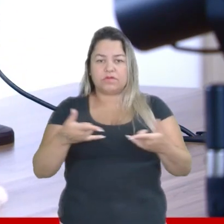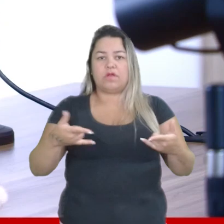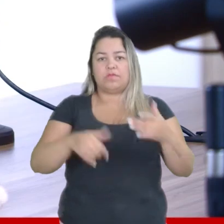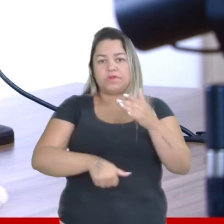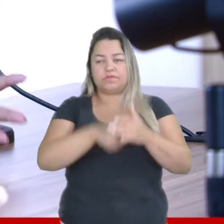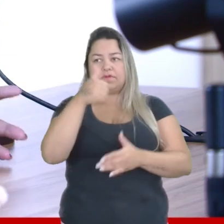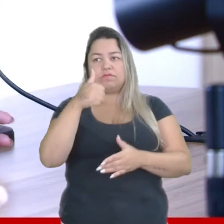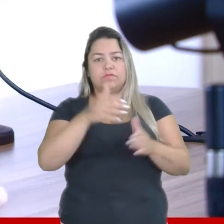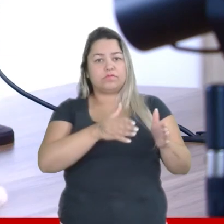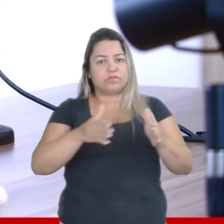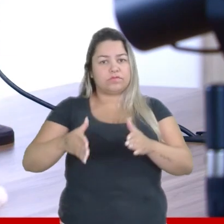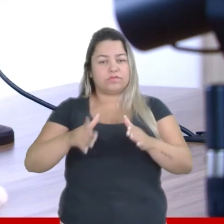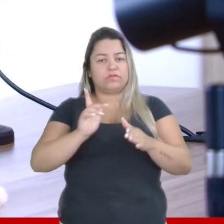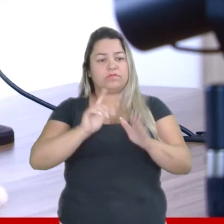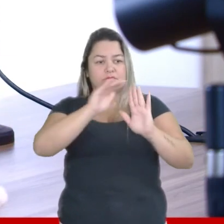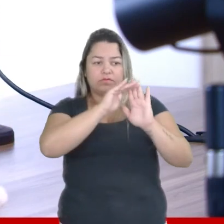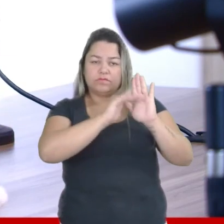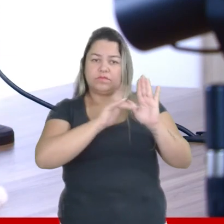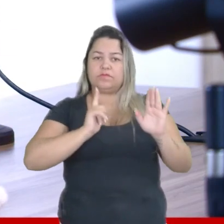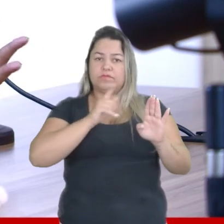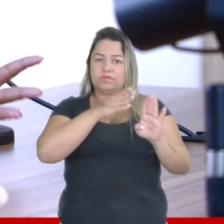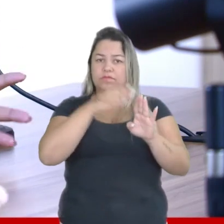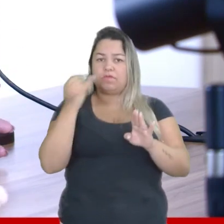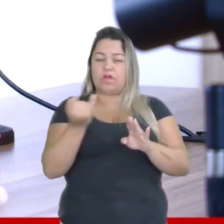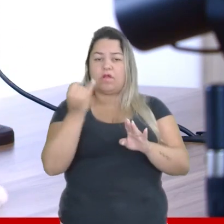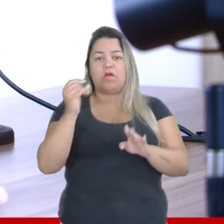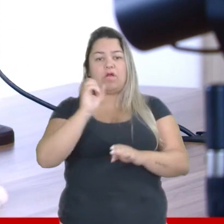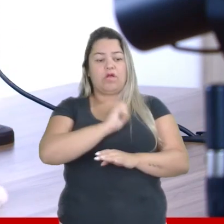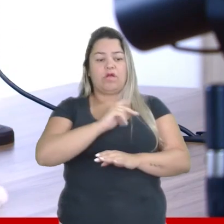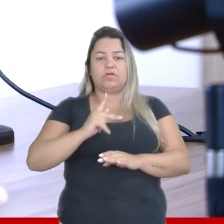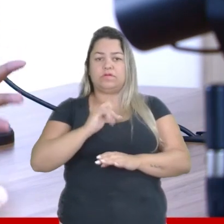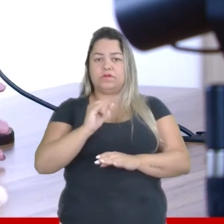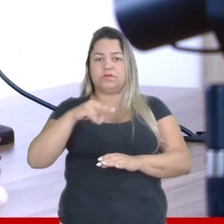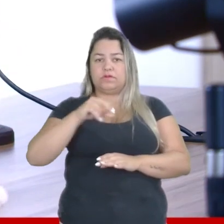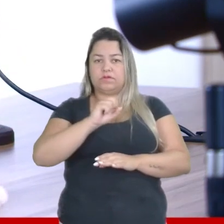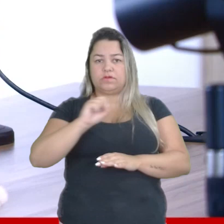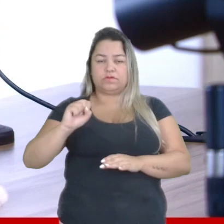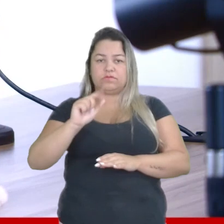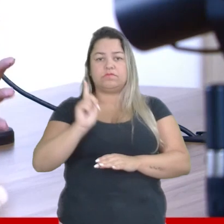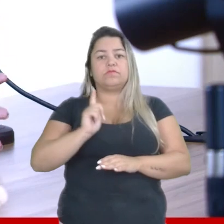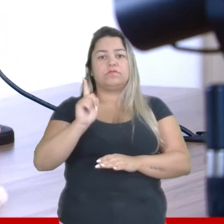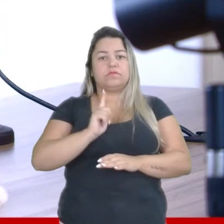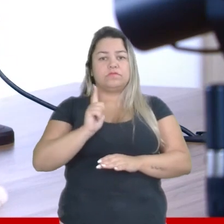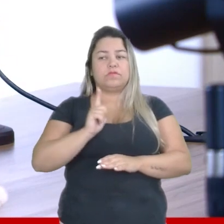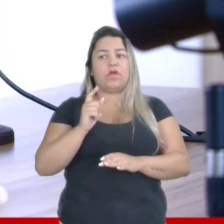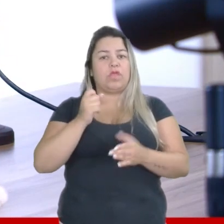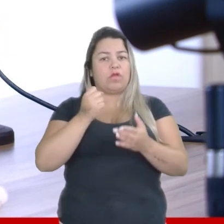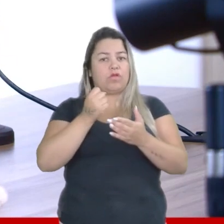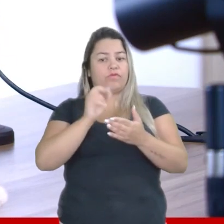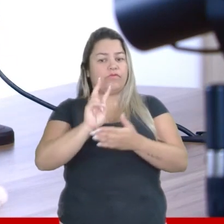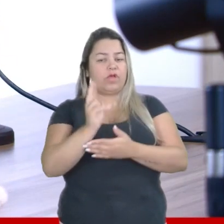suas intersecções, com as suas especificidades, mulheres negras trabalhadoras, mulheres negras do campo, mulheres negras lésbicas, que